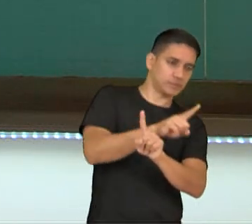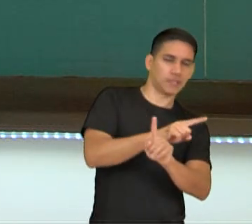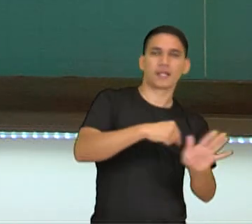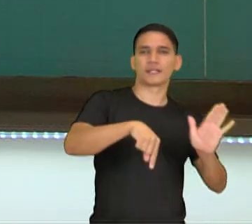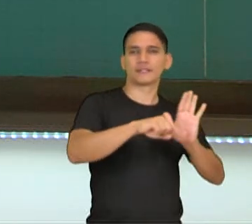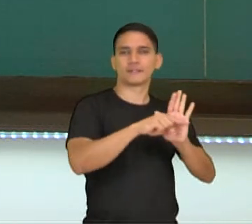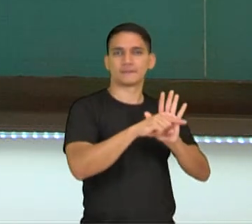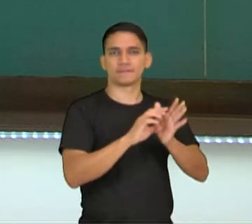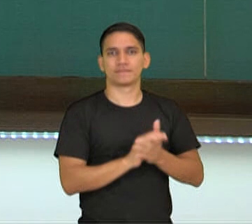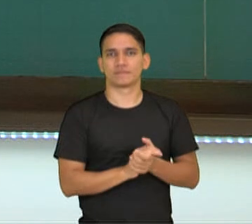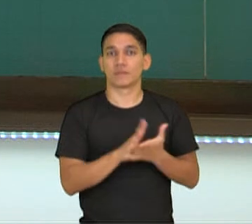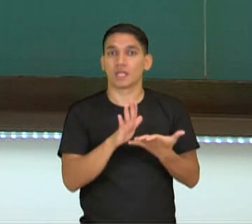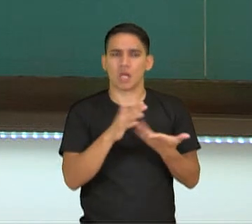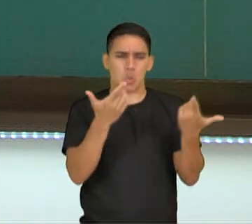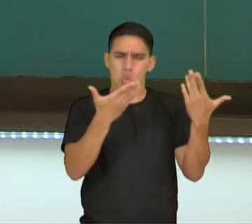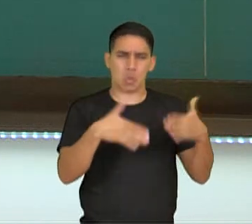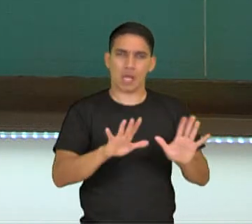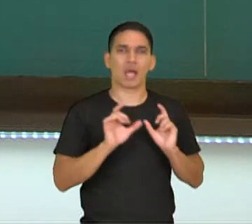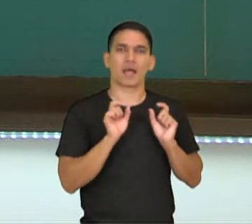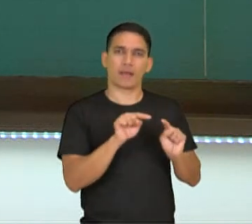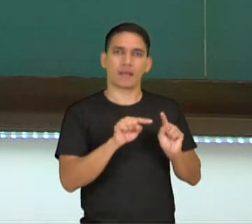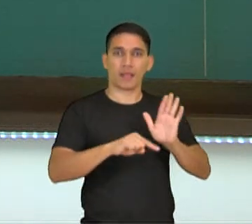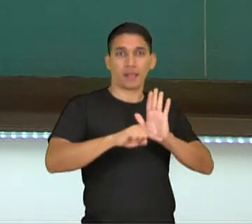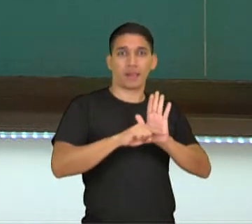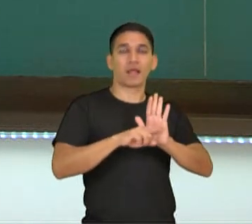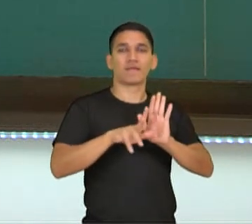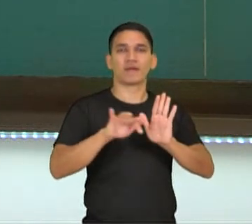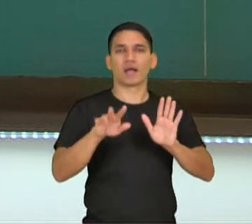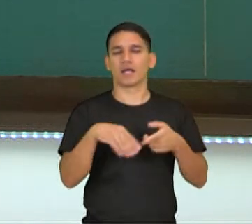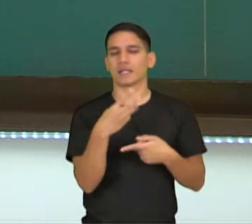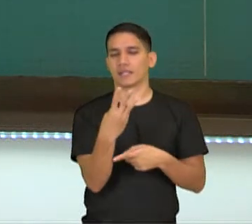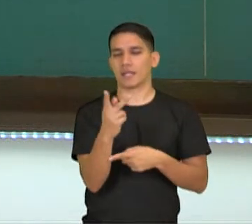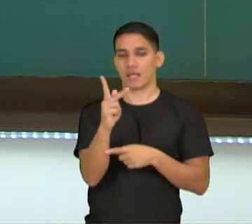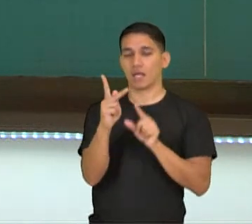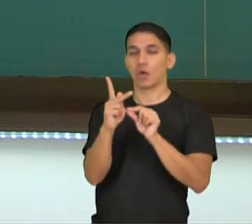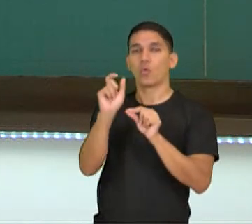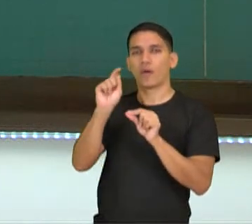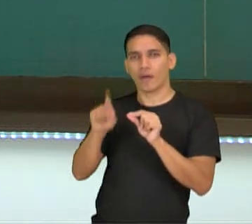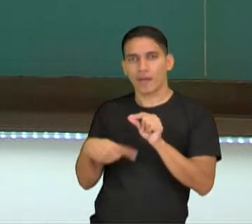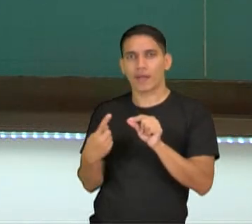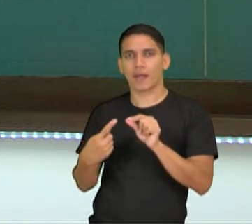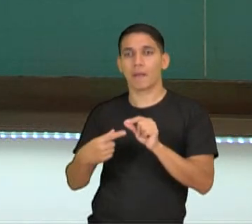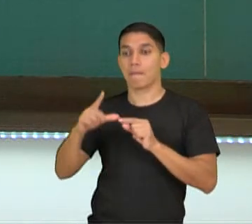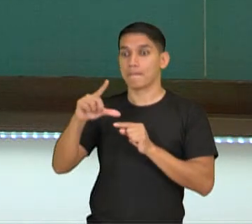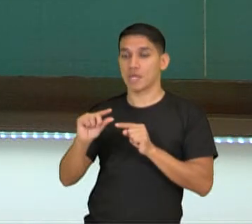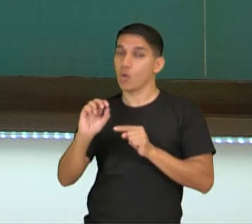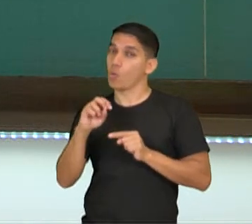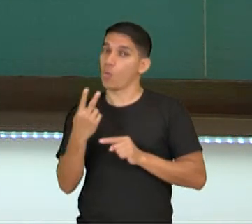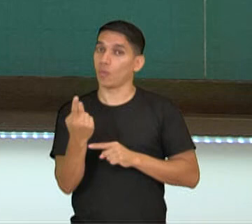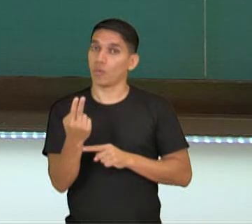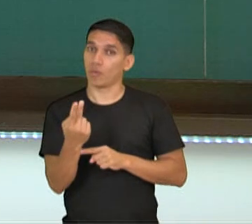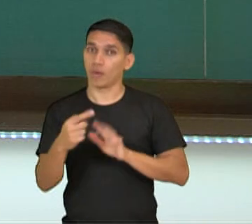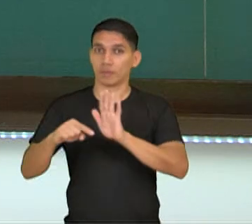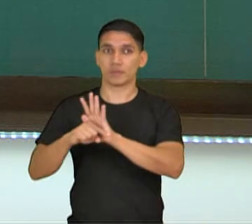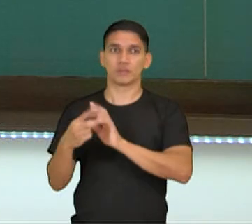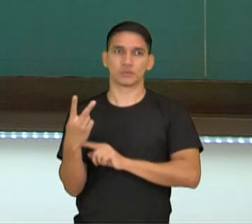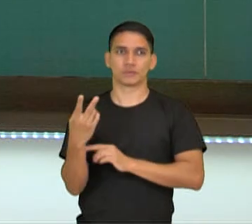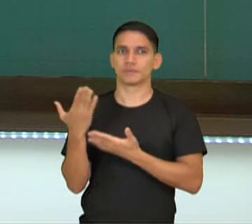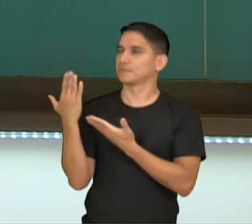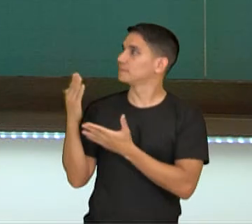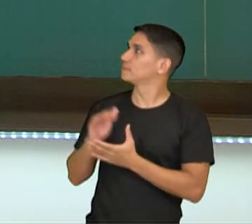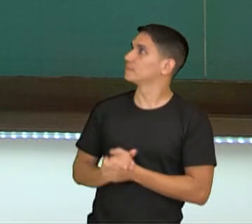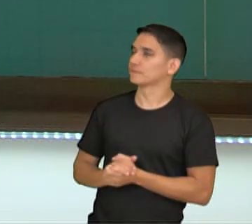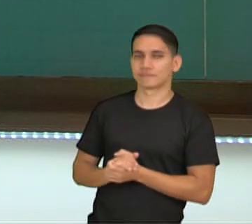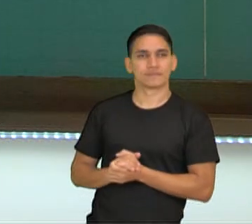tá? Então, não quero ele negativo, o 3K que vai ficar menor ou igual que menos 2. E aqui, 3K mais 1